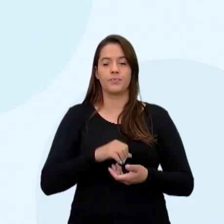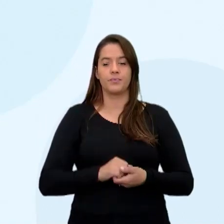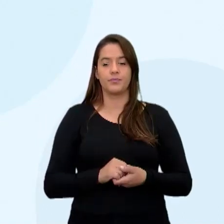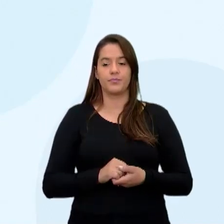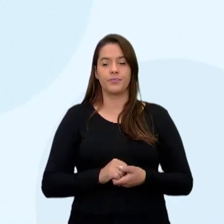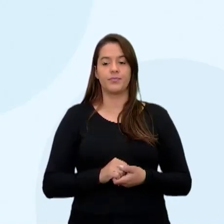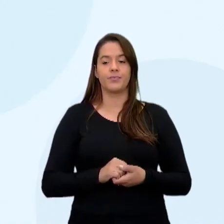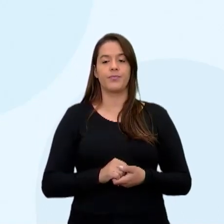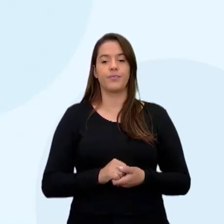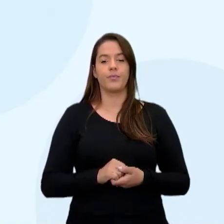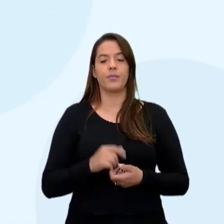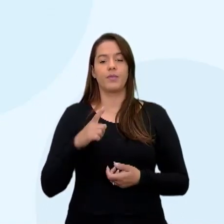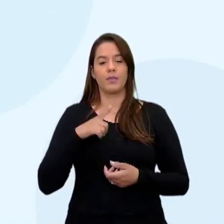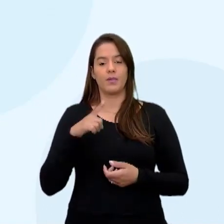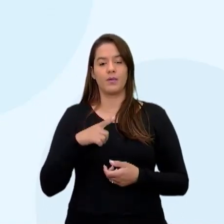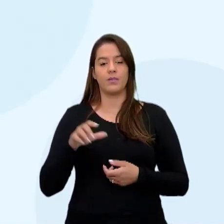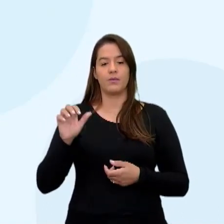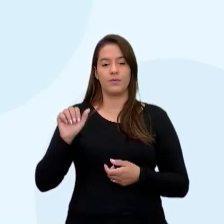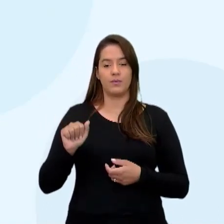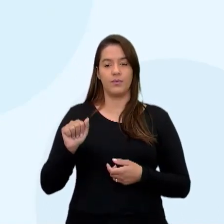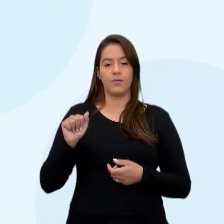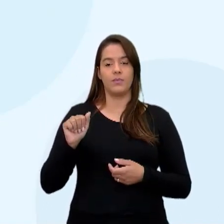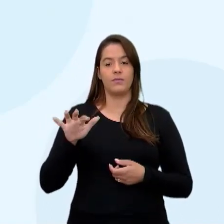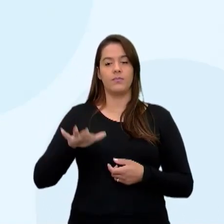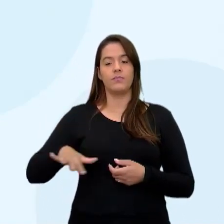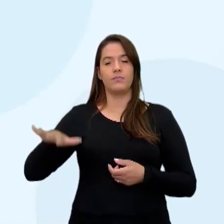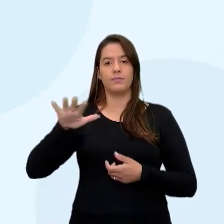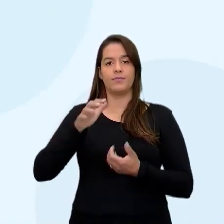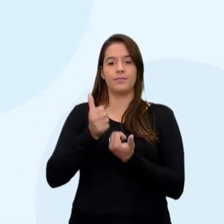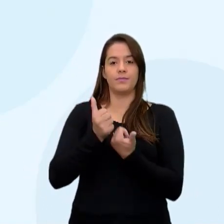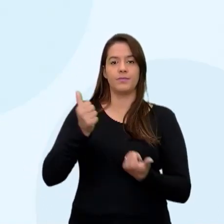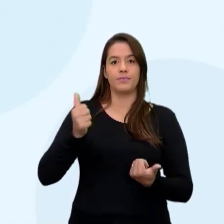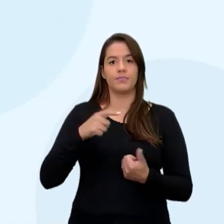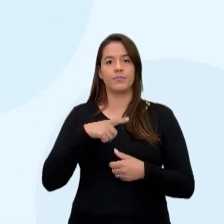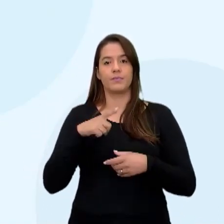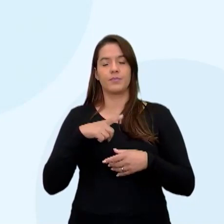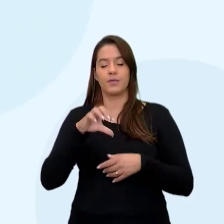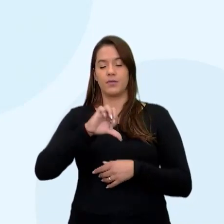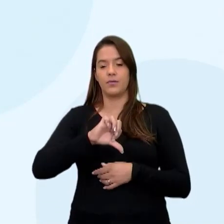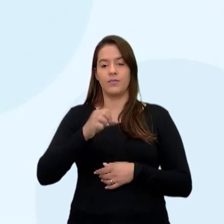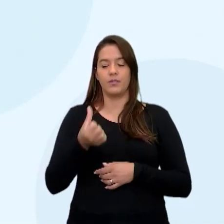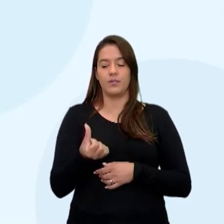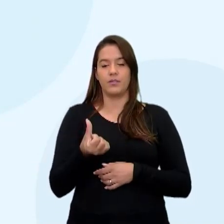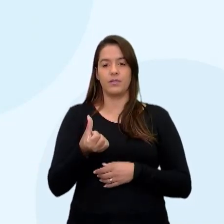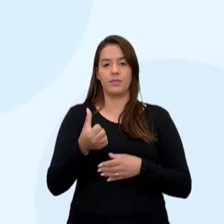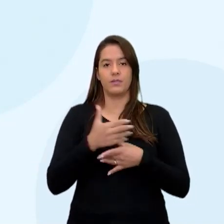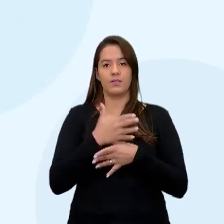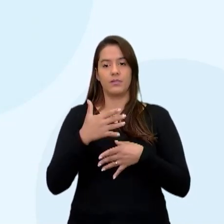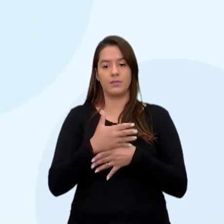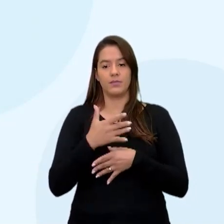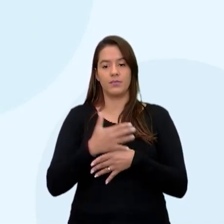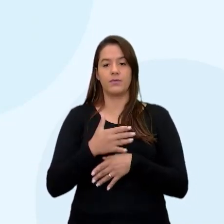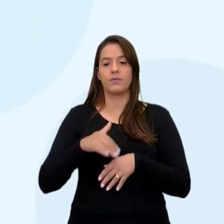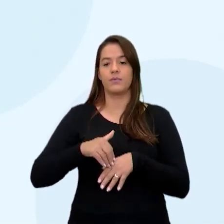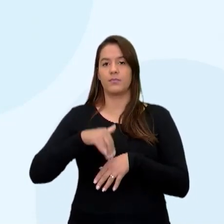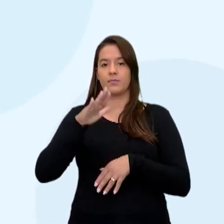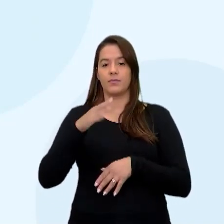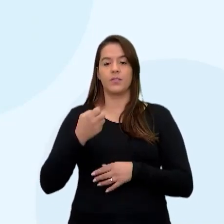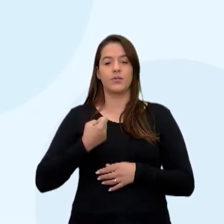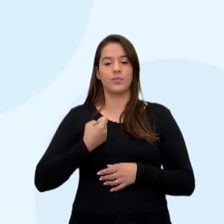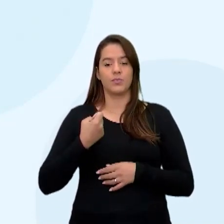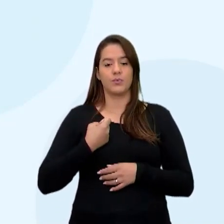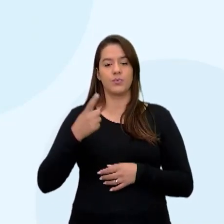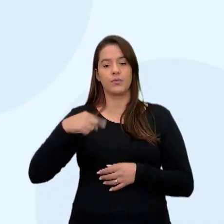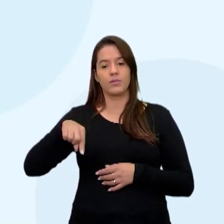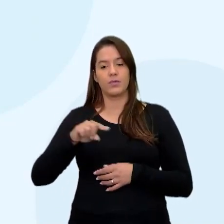nós temos lá no A, Centro Subregional, que é composto aí por 96 cidades presentes em maior número nas